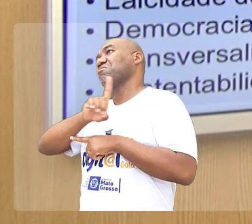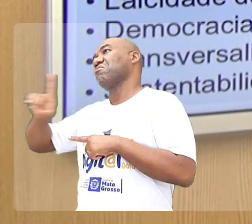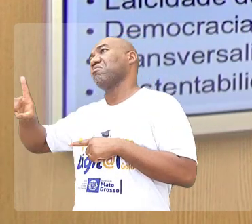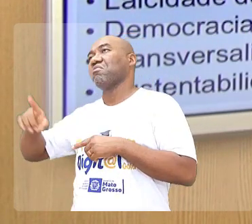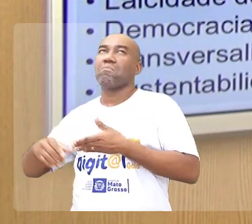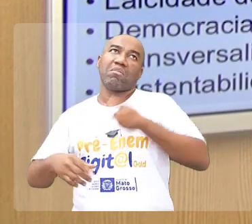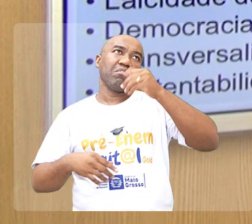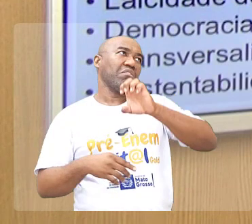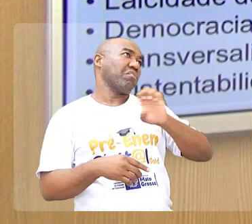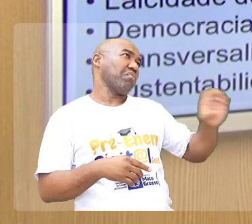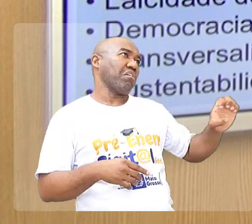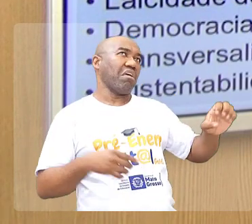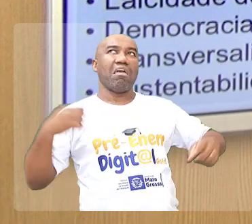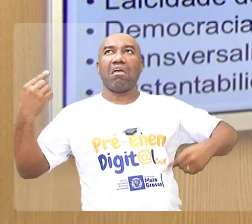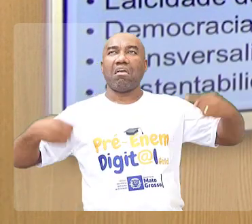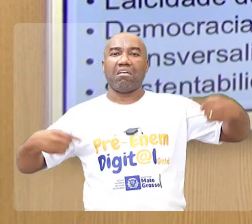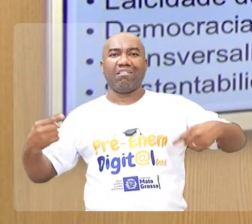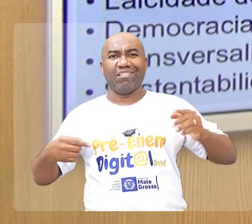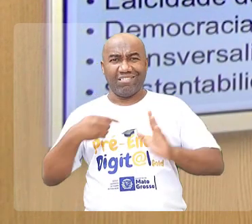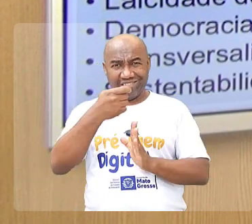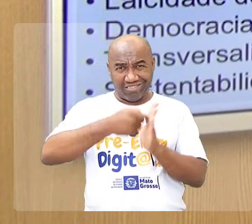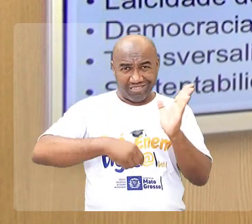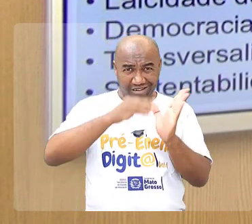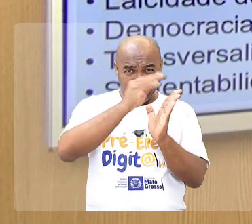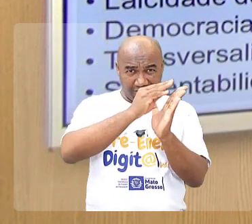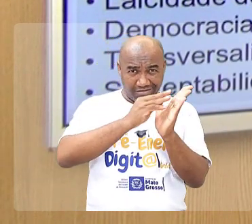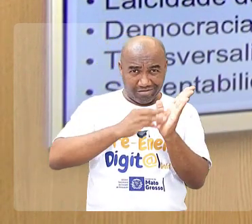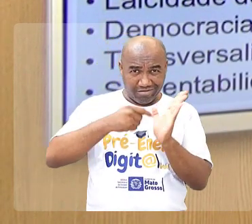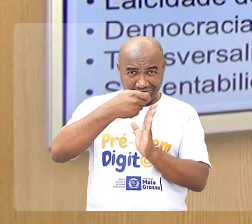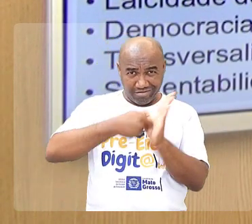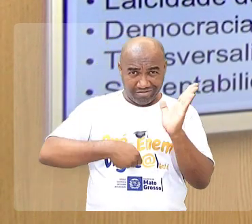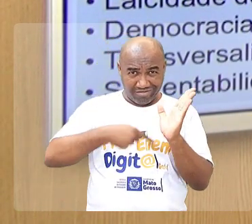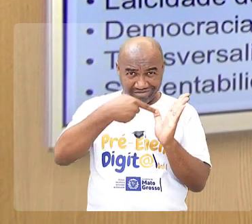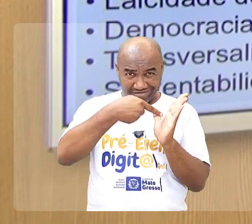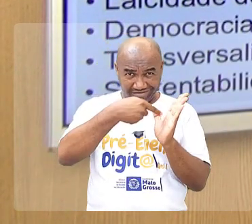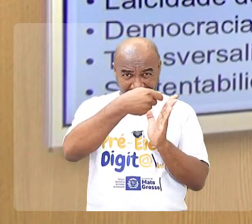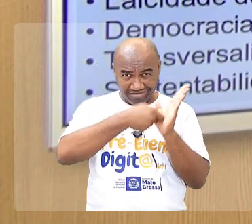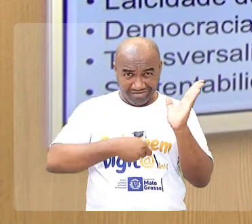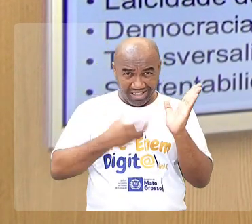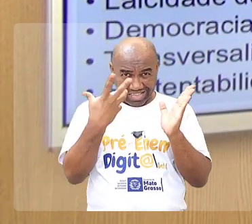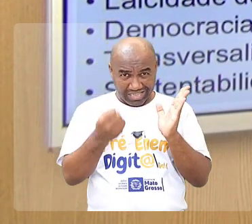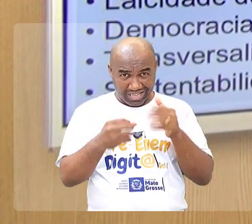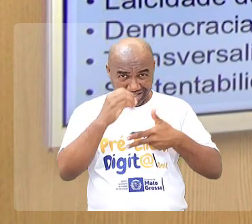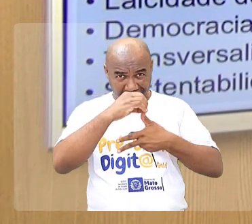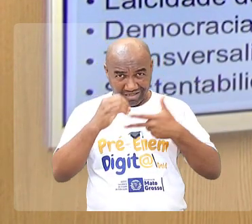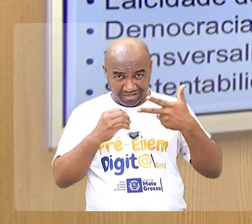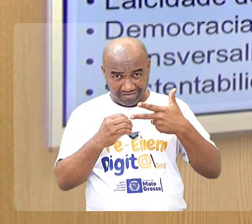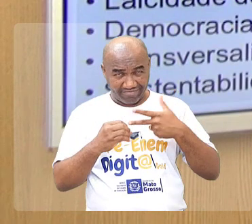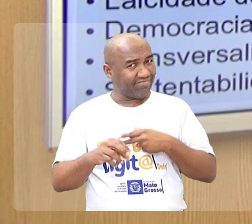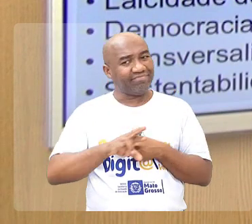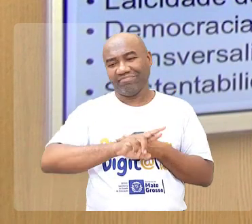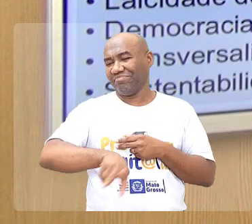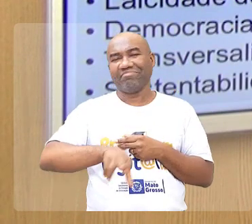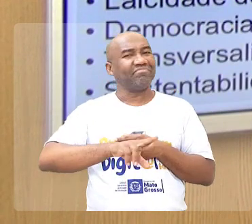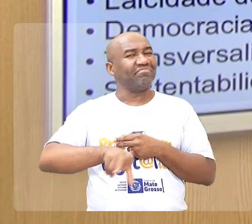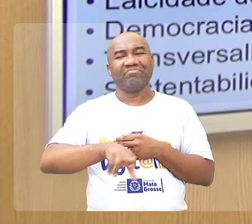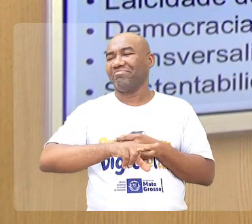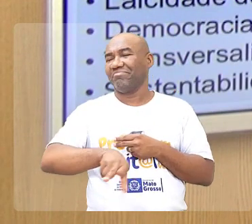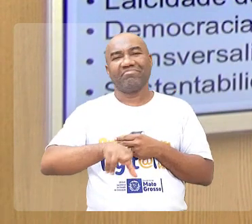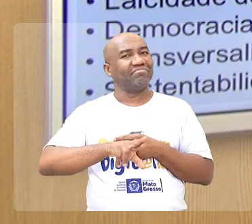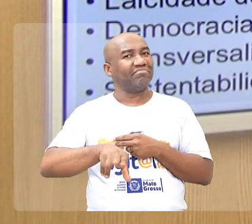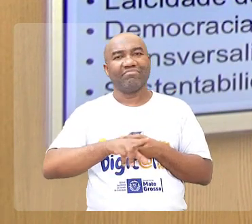não acontecesse uma nova guerra. E aí eles criaram elementos que podem tornar a vida do